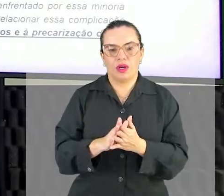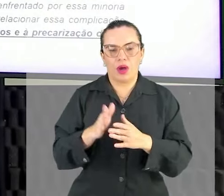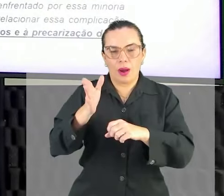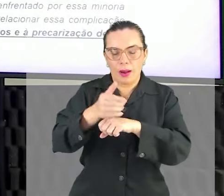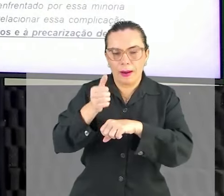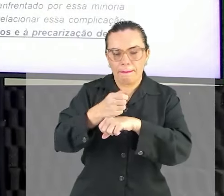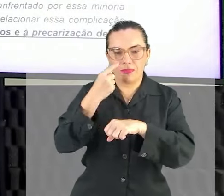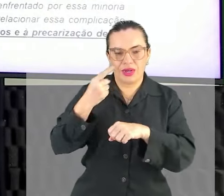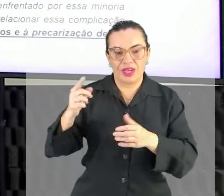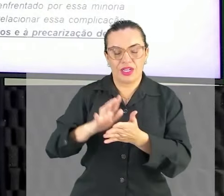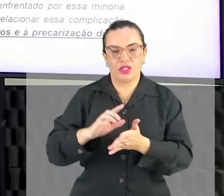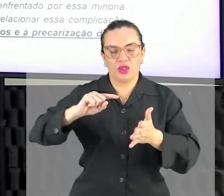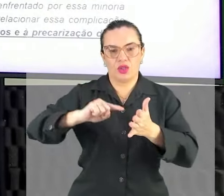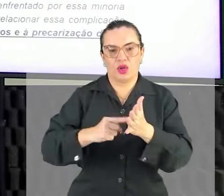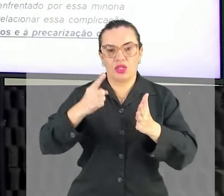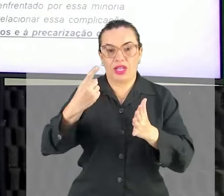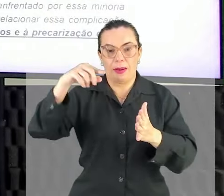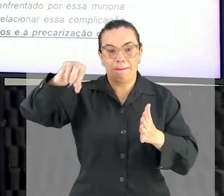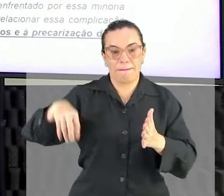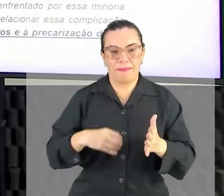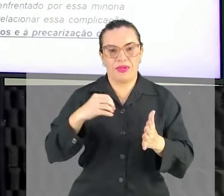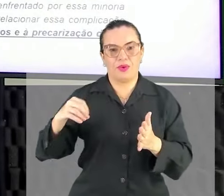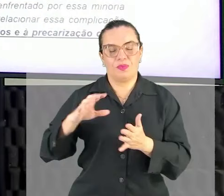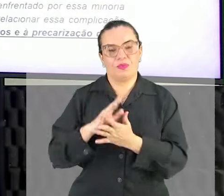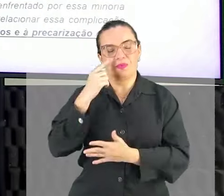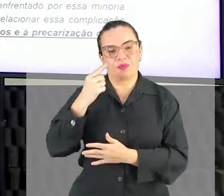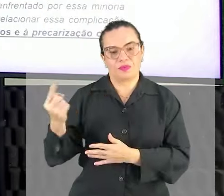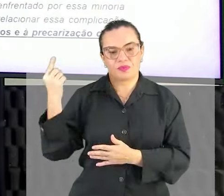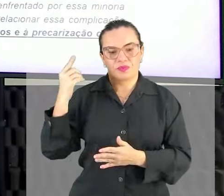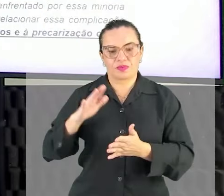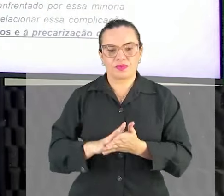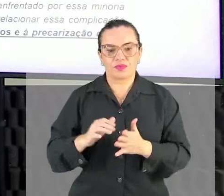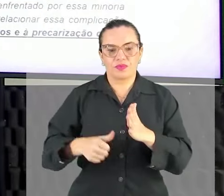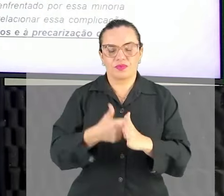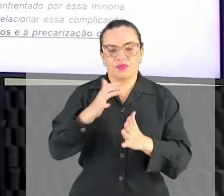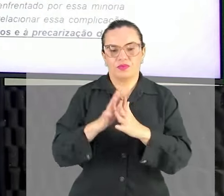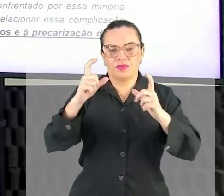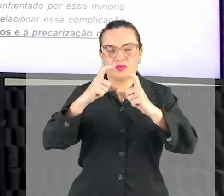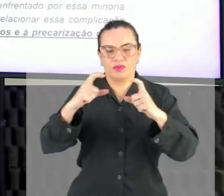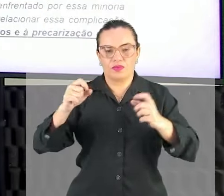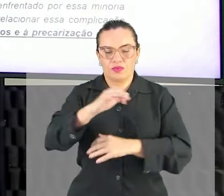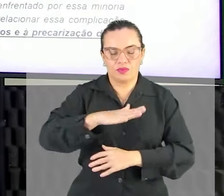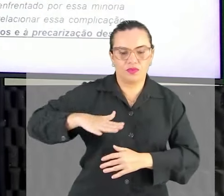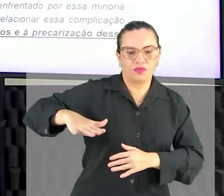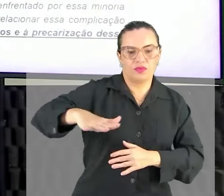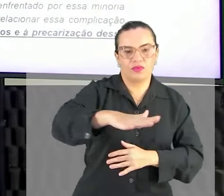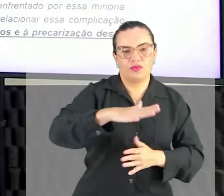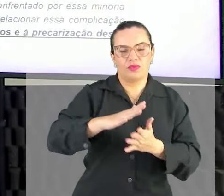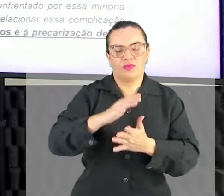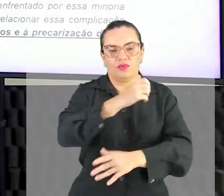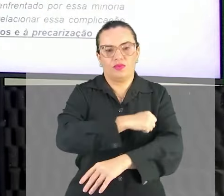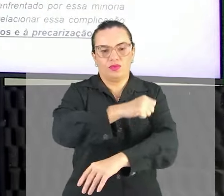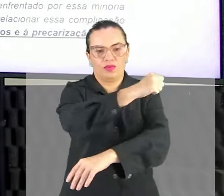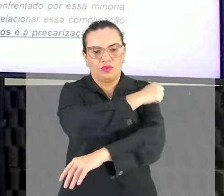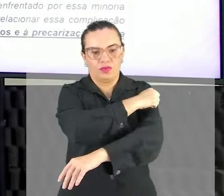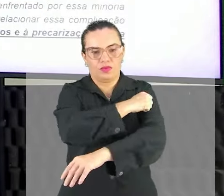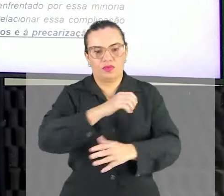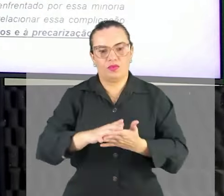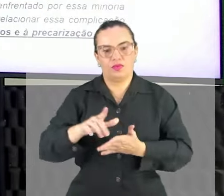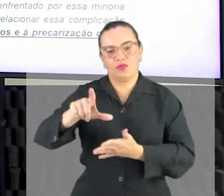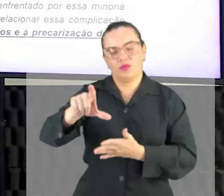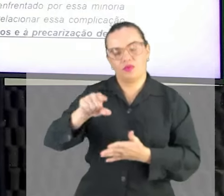estão vendo que nessa primeira parte aqui, nós temos uma coisa chamada de ambientação. O aluno